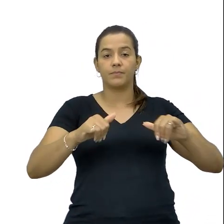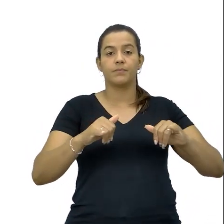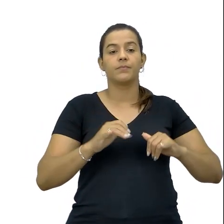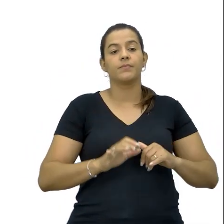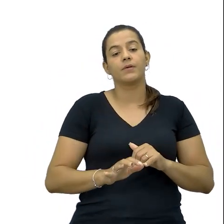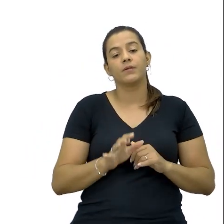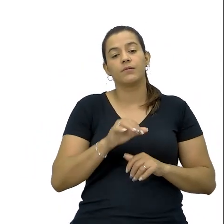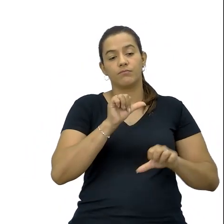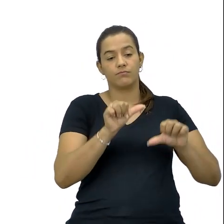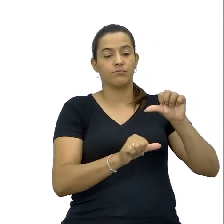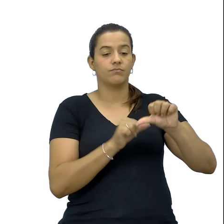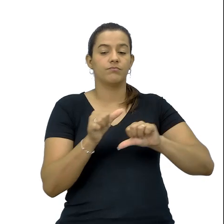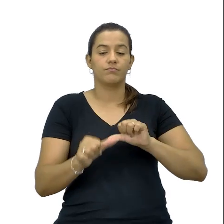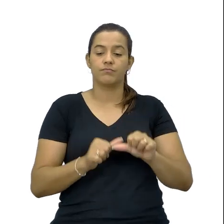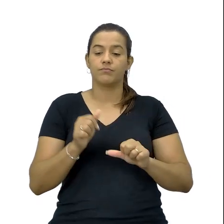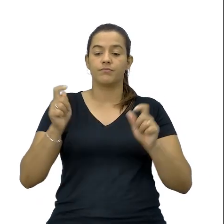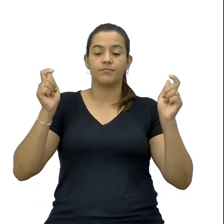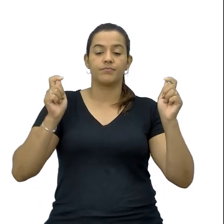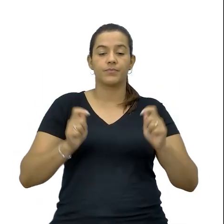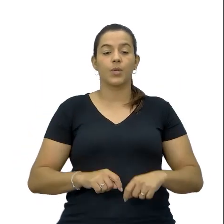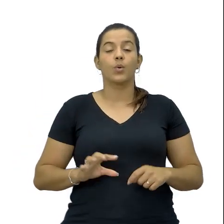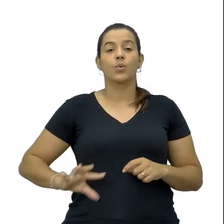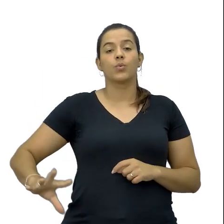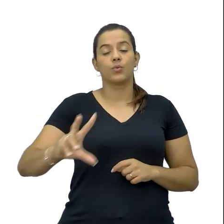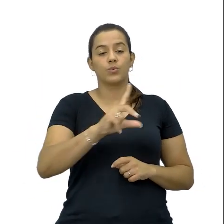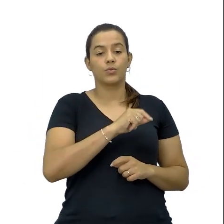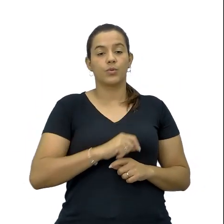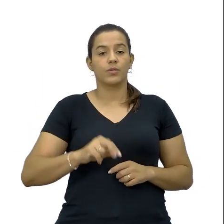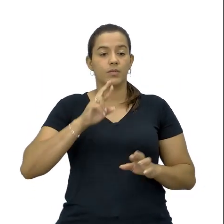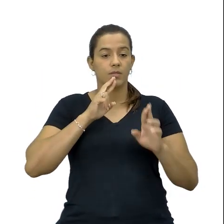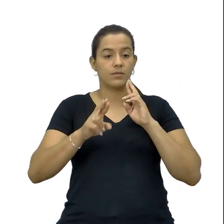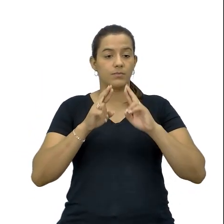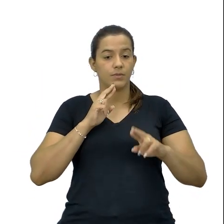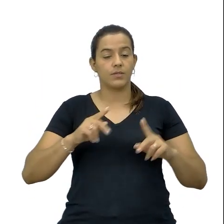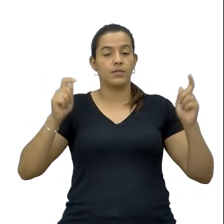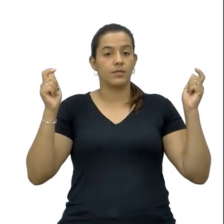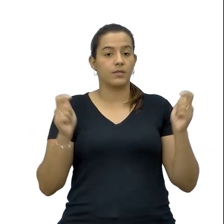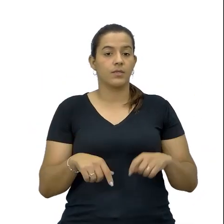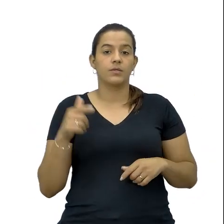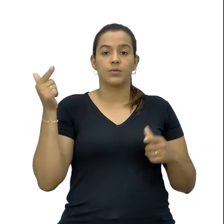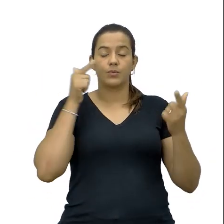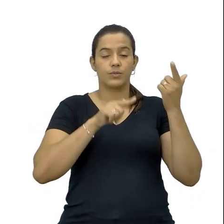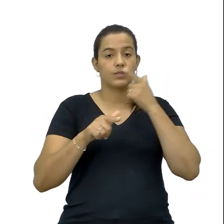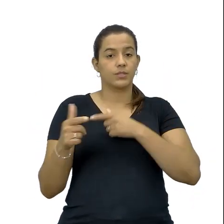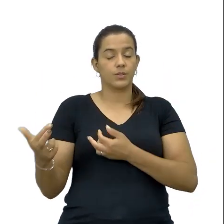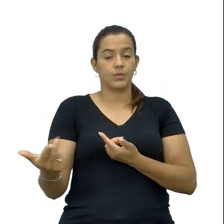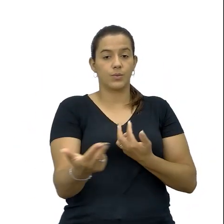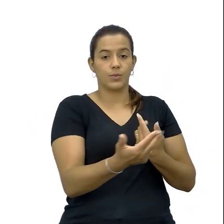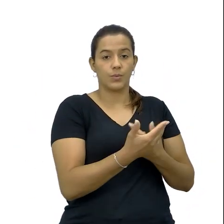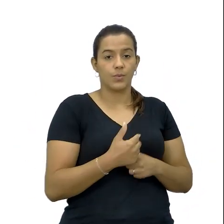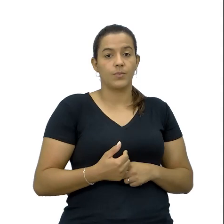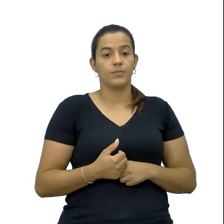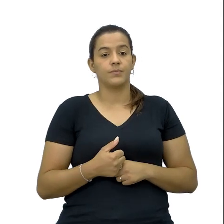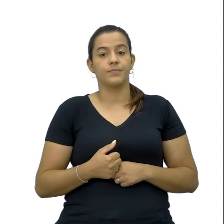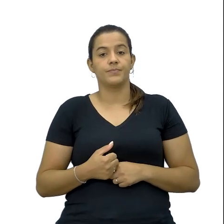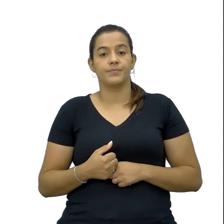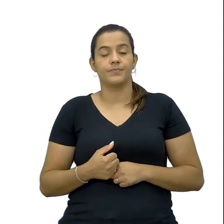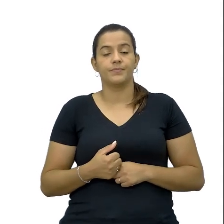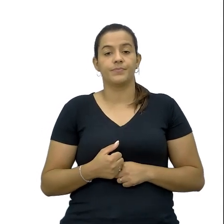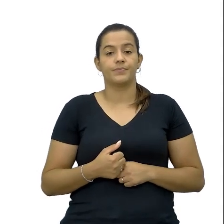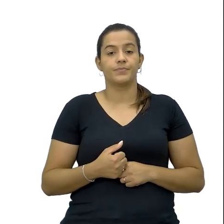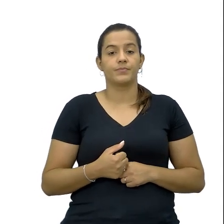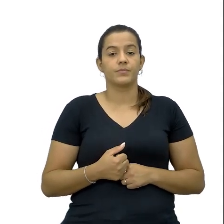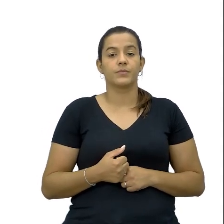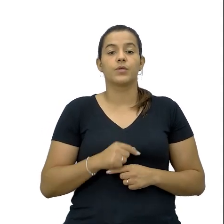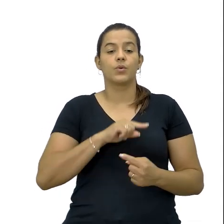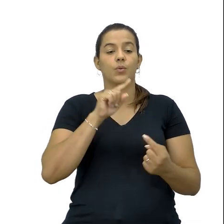eventos aleatórios, quando todos os resultados possíveis têm a mesma chance de ocorrer, são equiprováveis, tá?